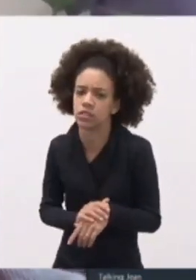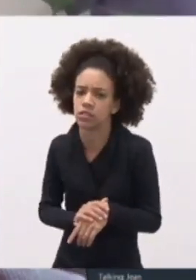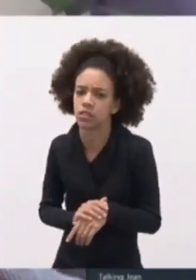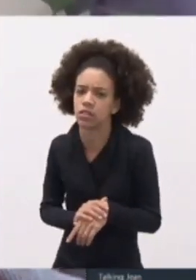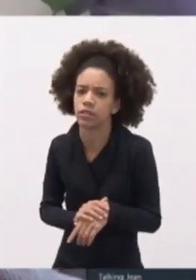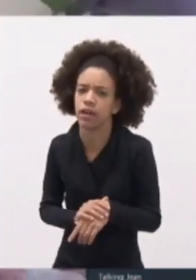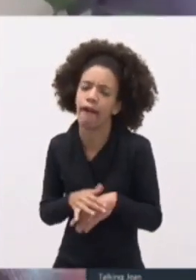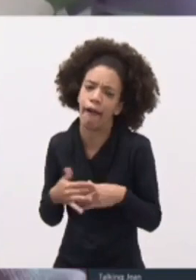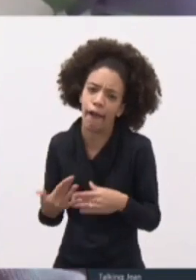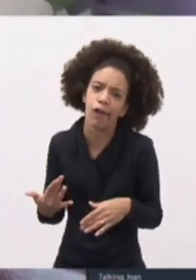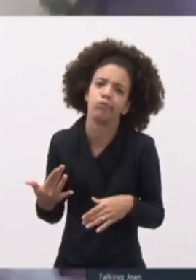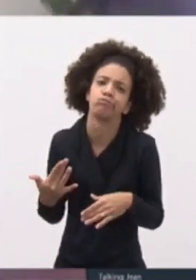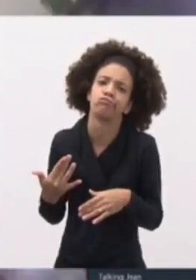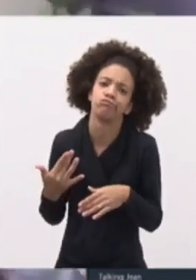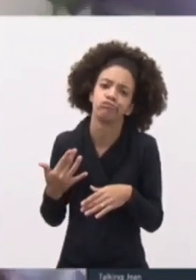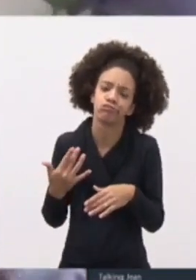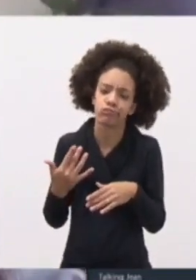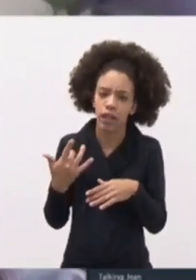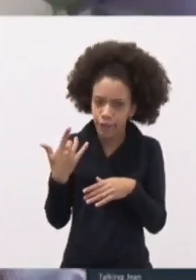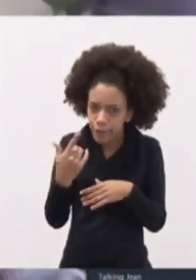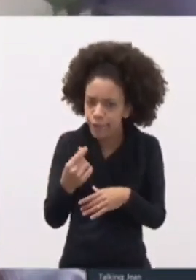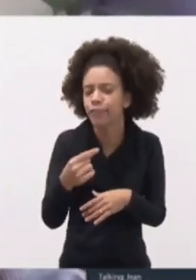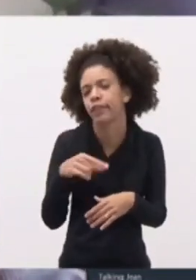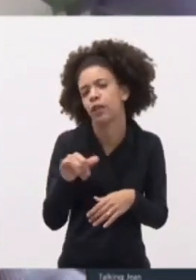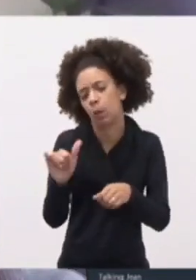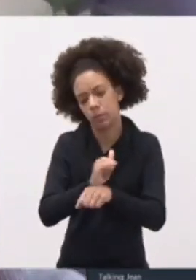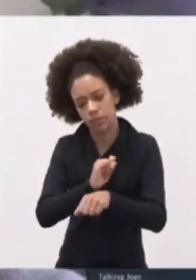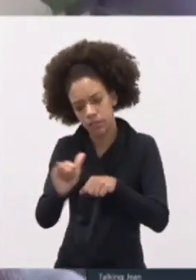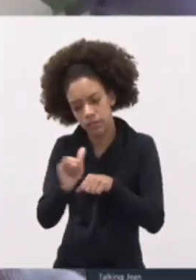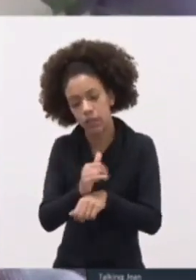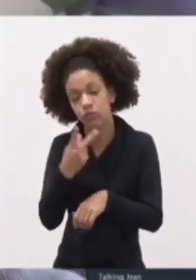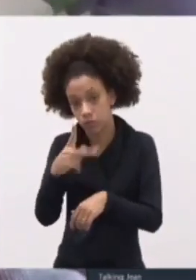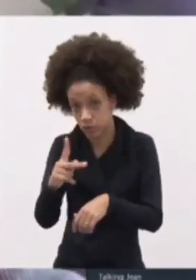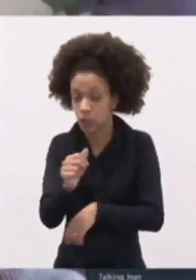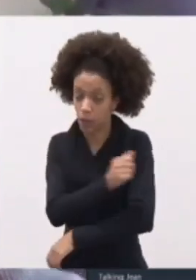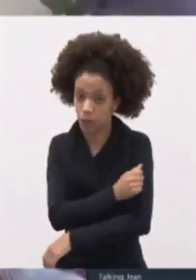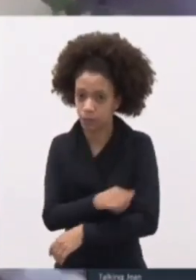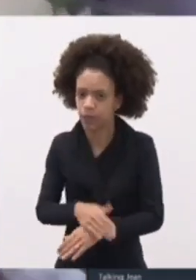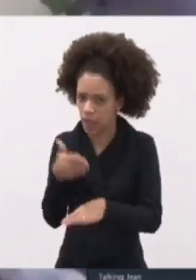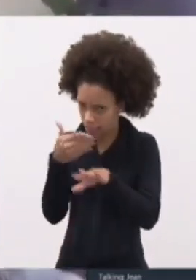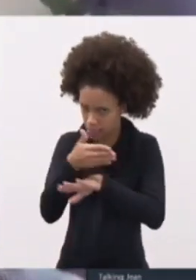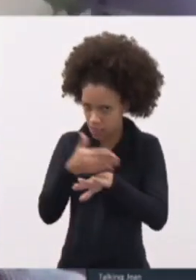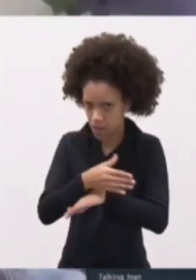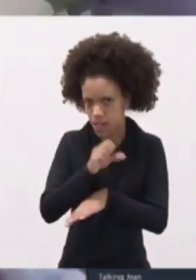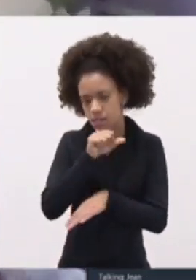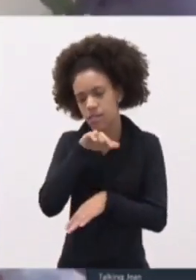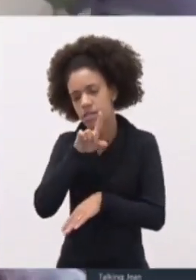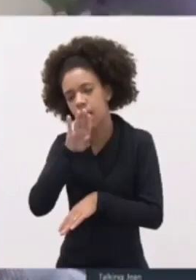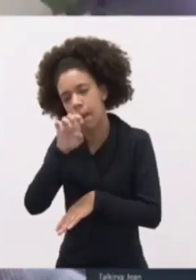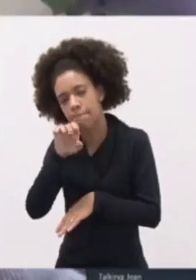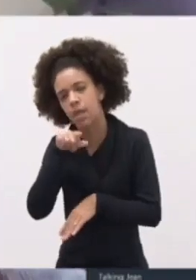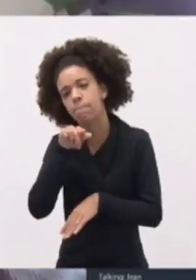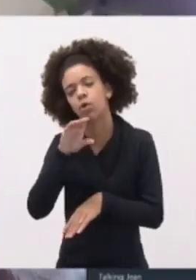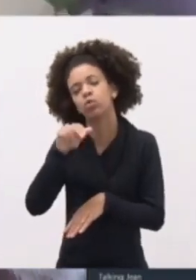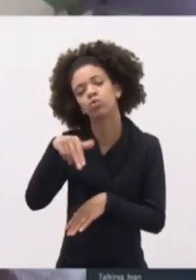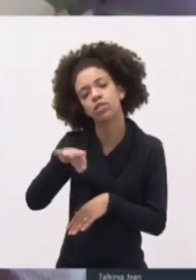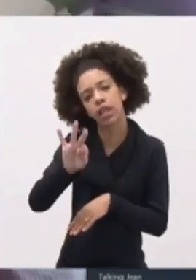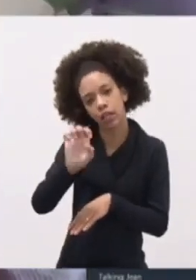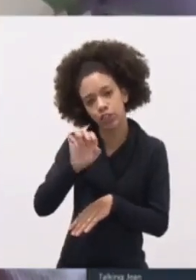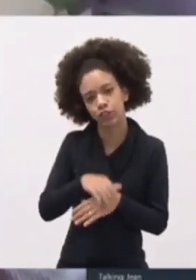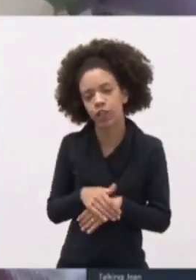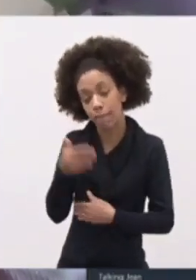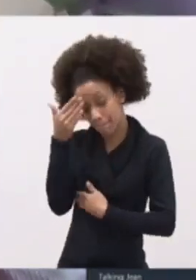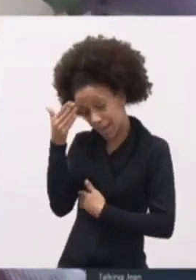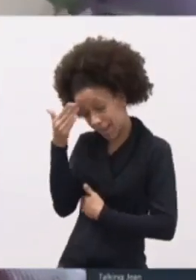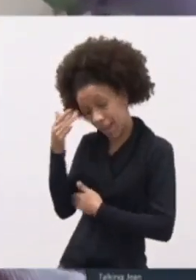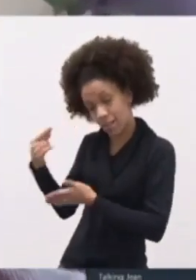enfim, levar conteúdo, oferecer a sua estratégia de aprendizagem para o seu aluno, tá? Entra lá, cieb.net.br. Obrigado pela